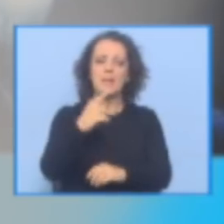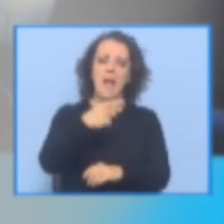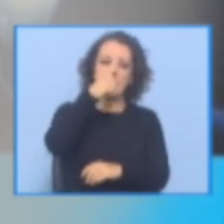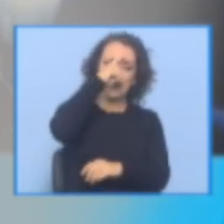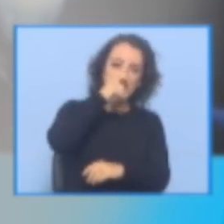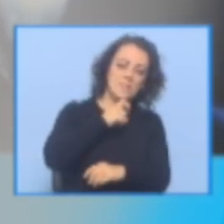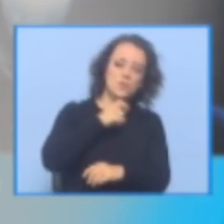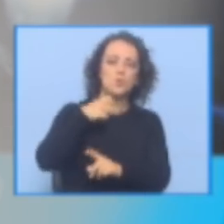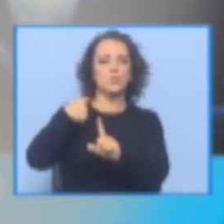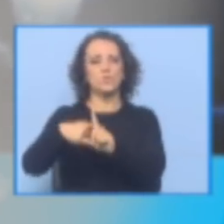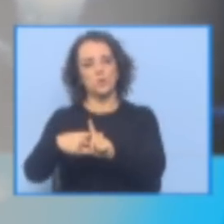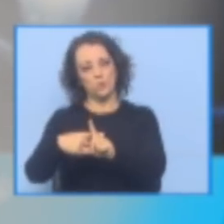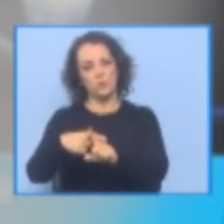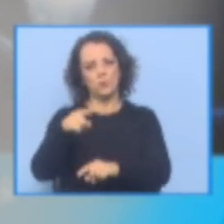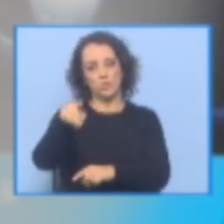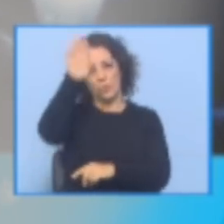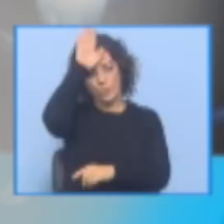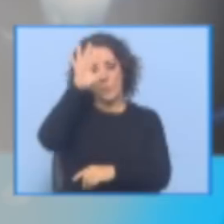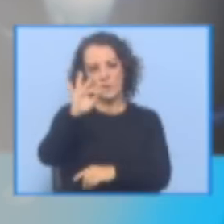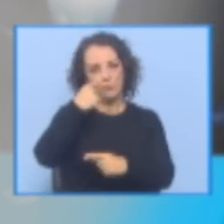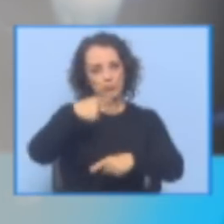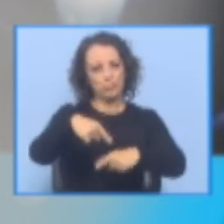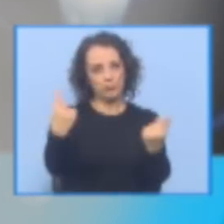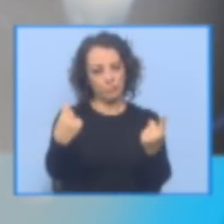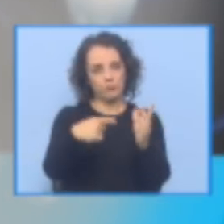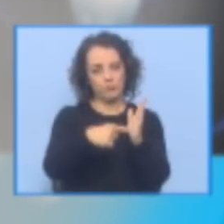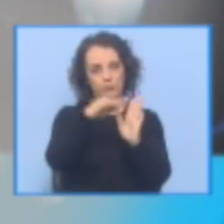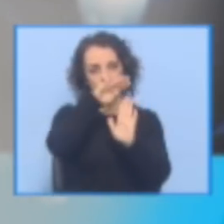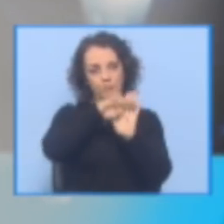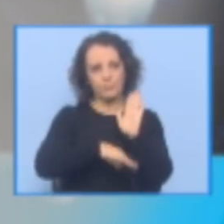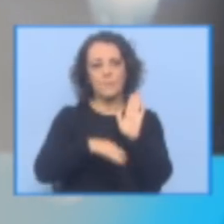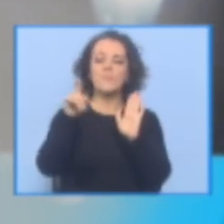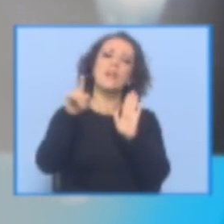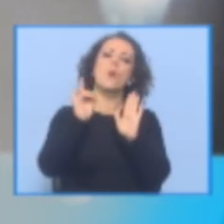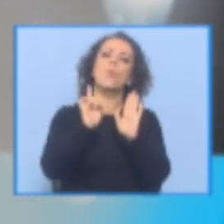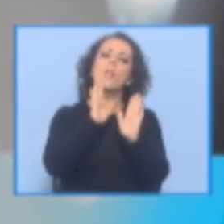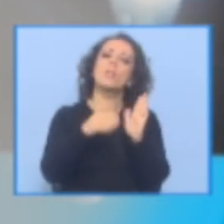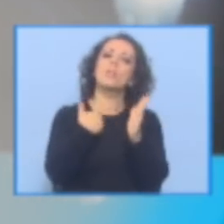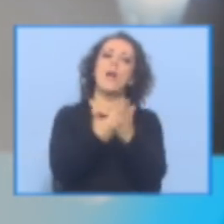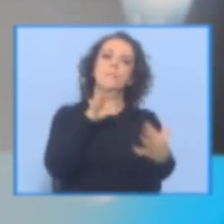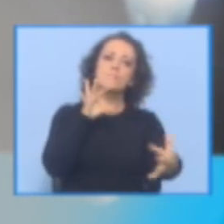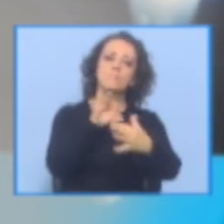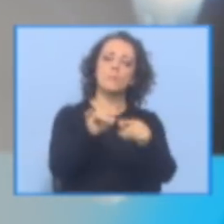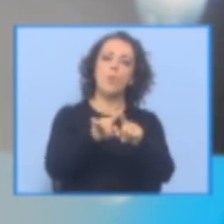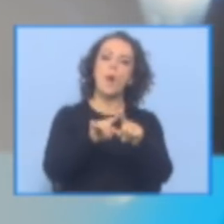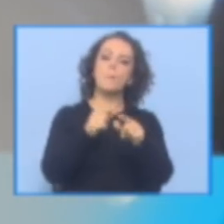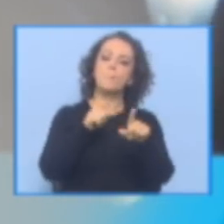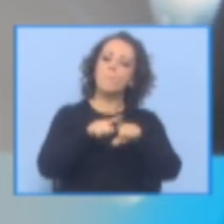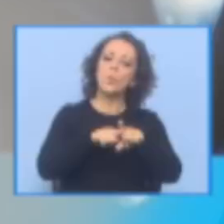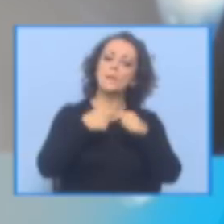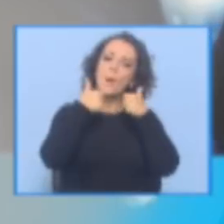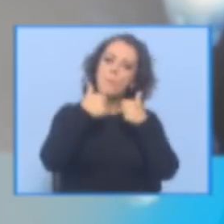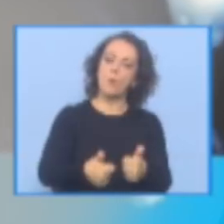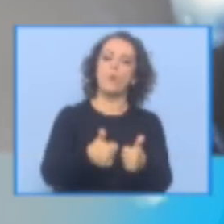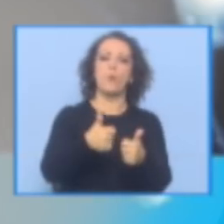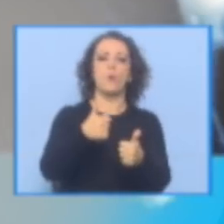apresentadas nesta mensagem pelo Papa Francisco, que contributos ele deixa na mensagem para que, de facto, a boa política esteja ao